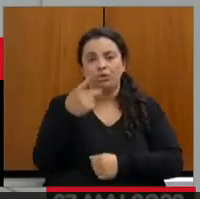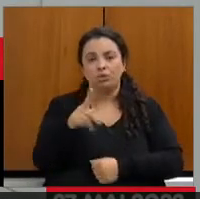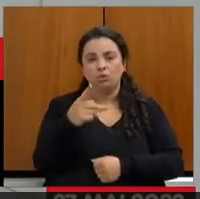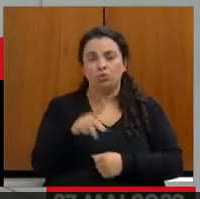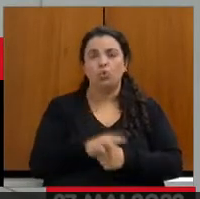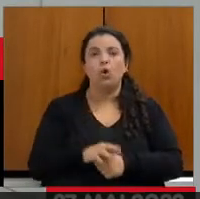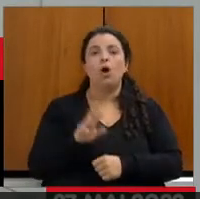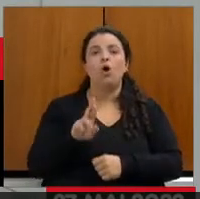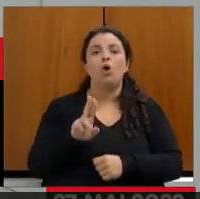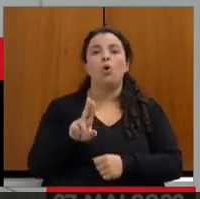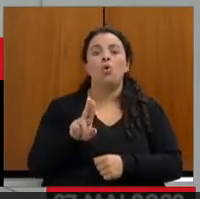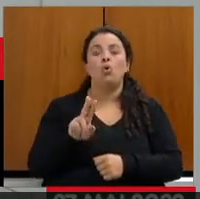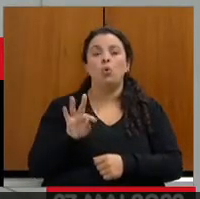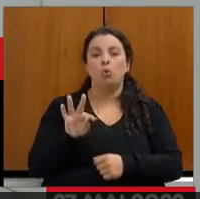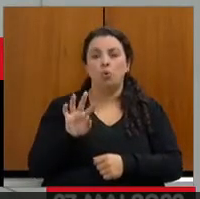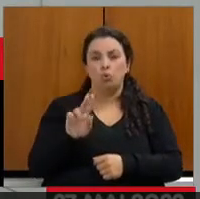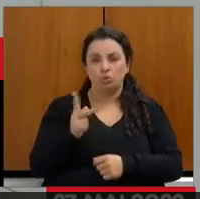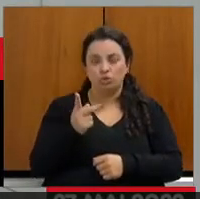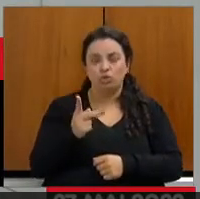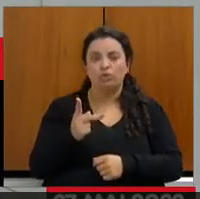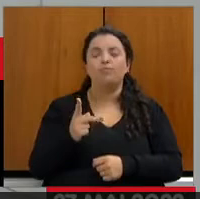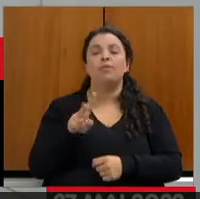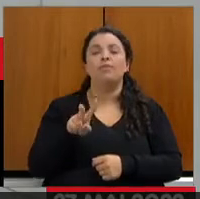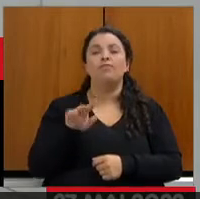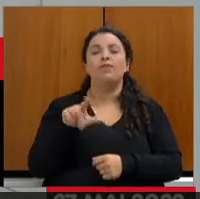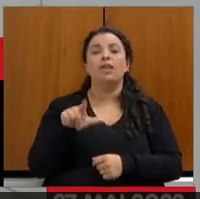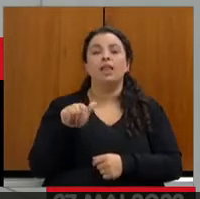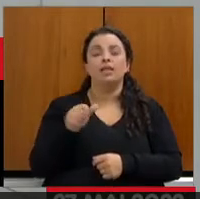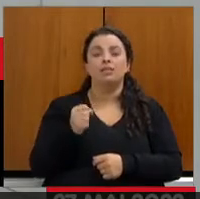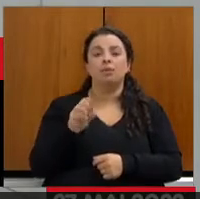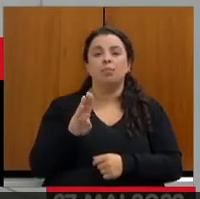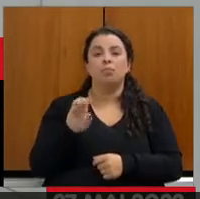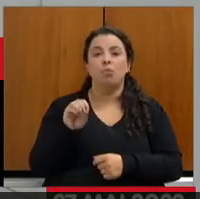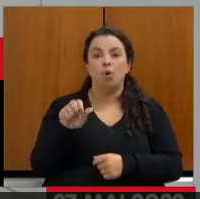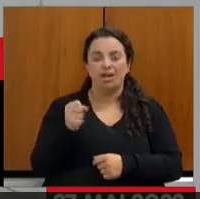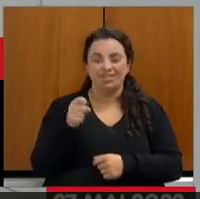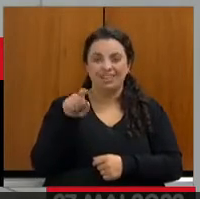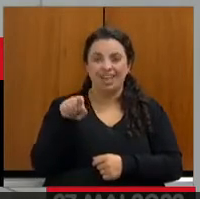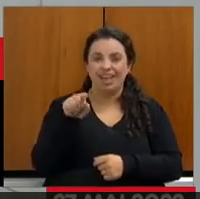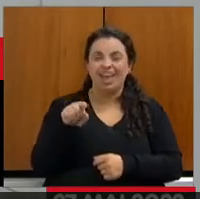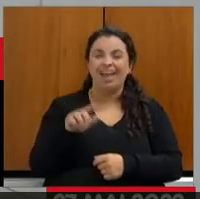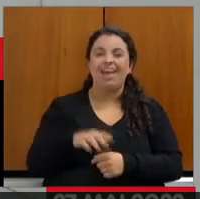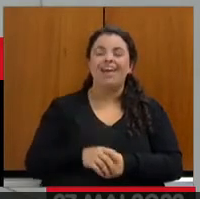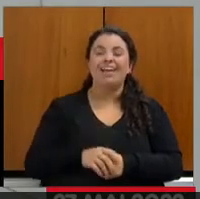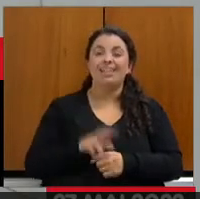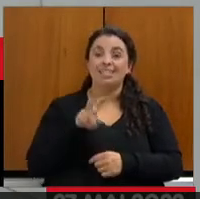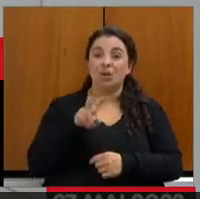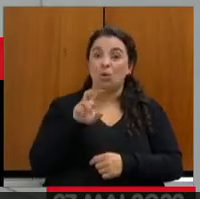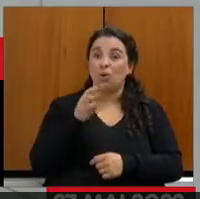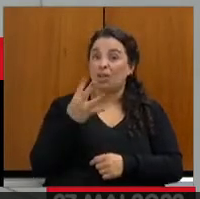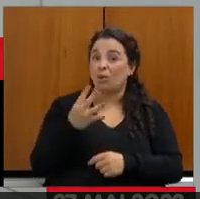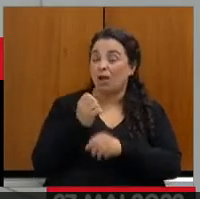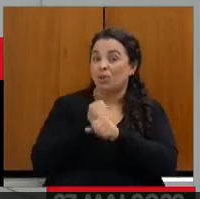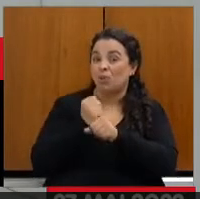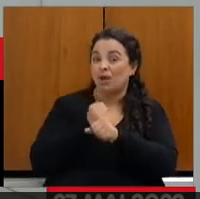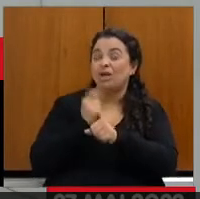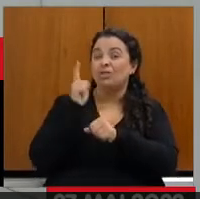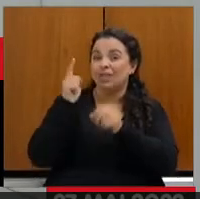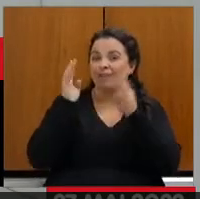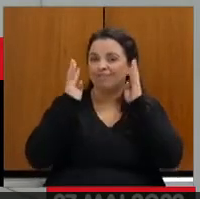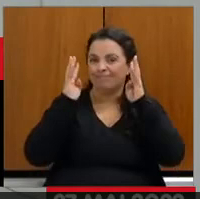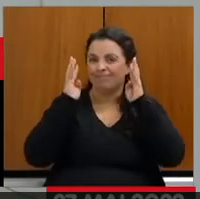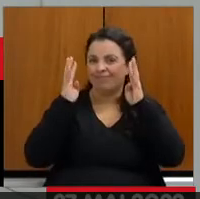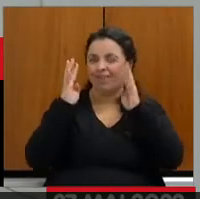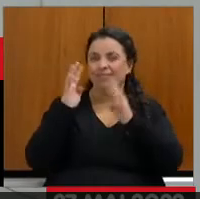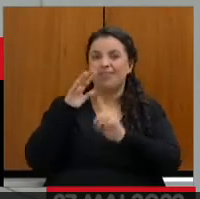Ruth Villas Boas está aqui também conosco ela quer 54 anos feirantes da Feira ripe aqui de